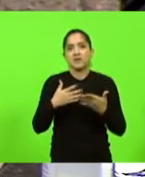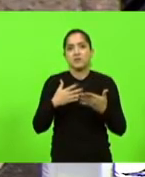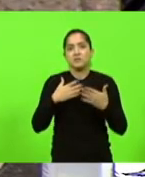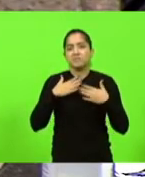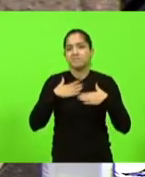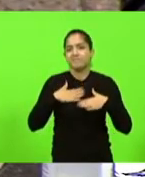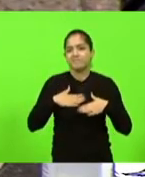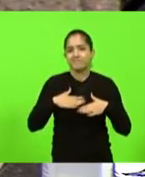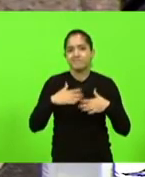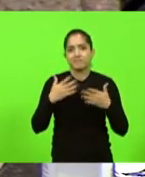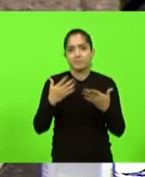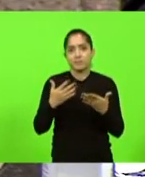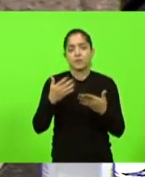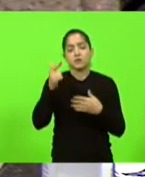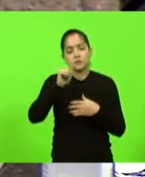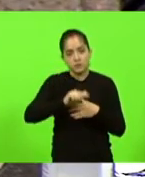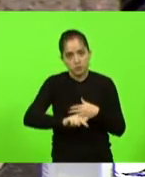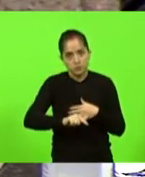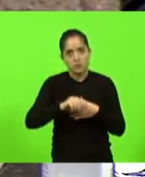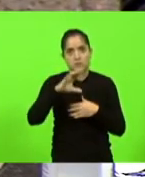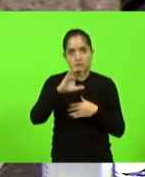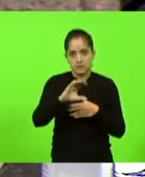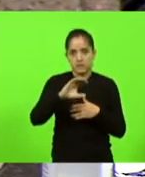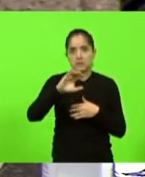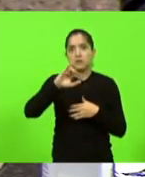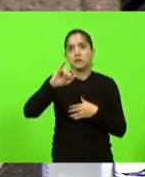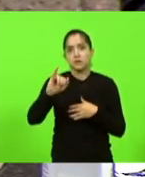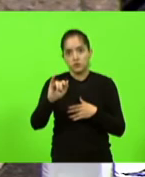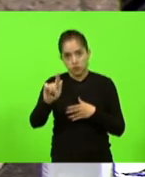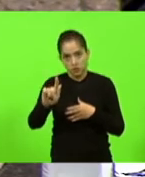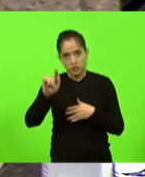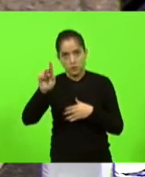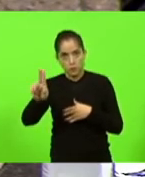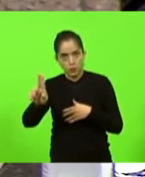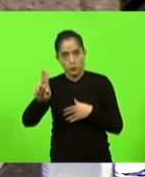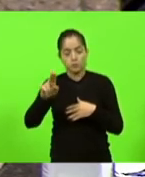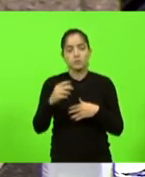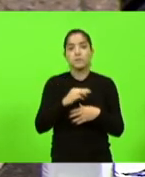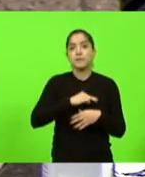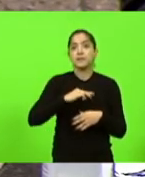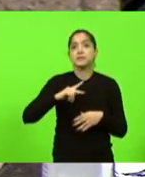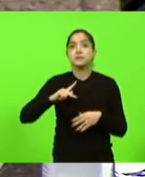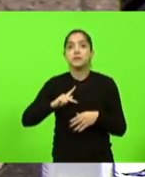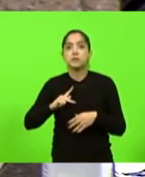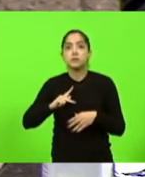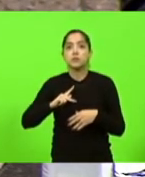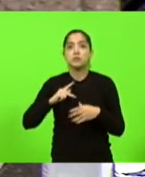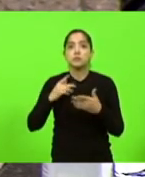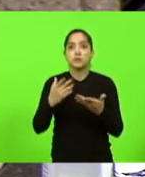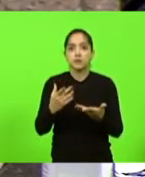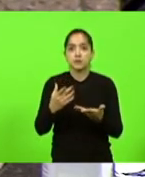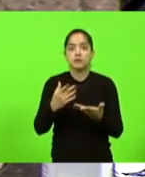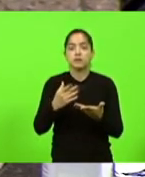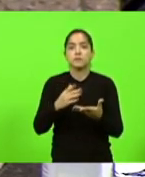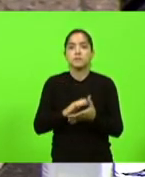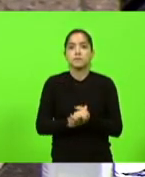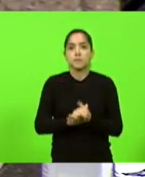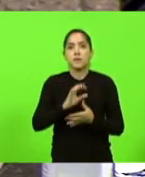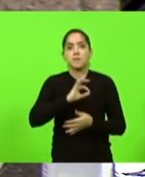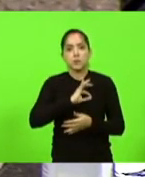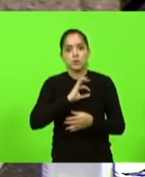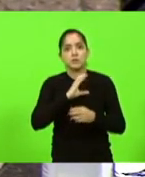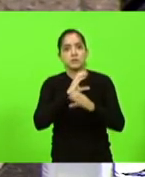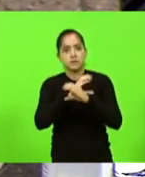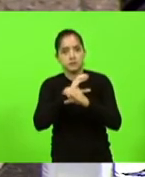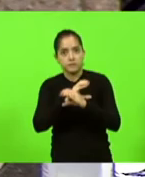nota da CGU, Ministério Público, do Ministério Público Santa Catarina, da Polícia Civil,